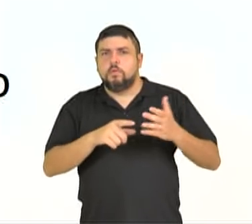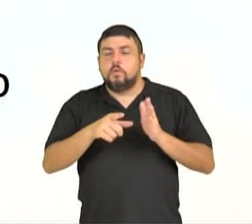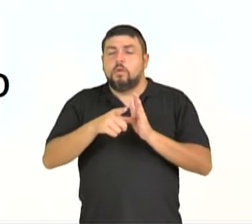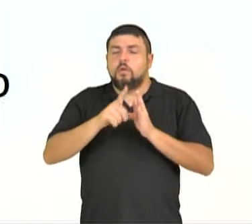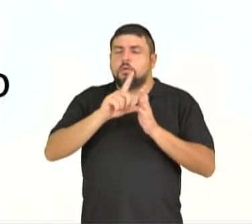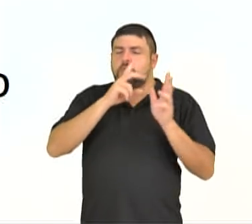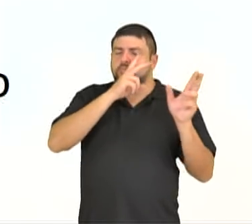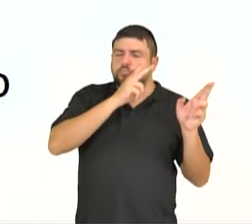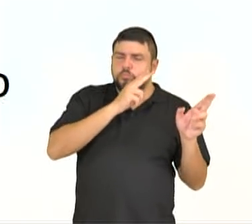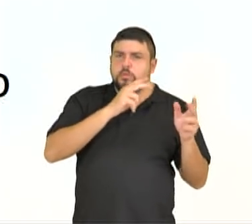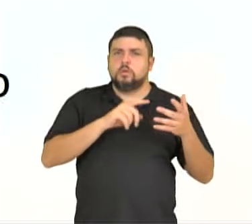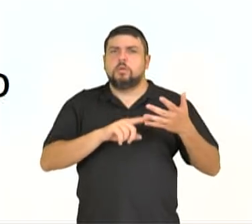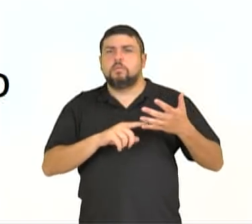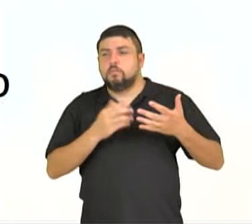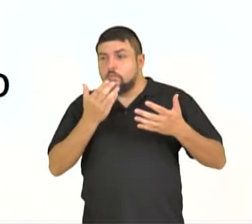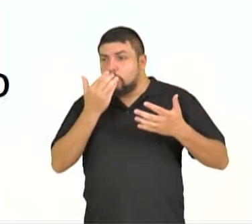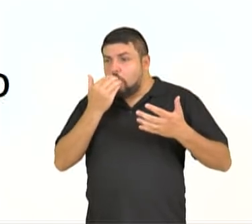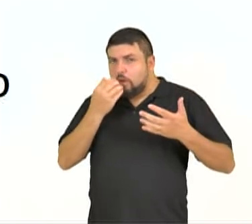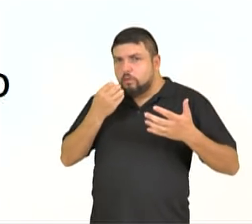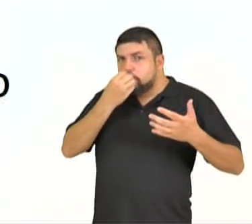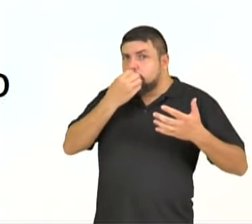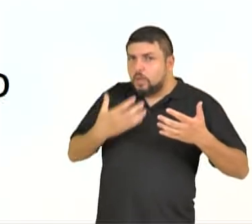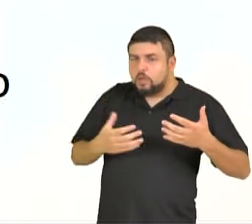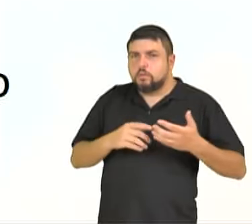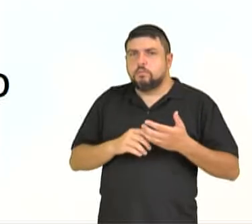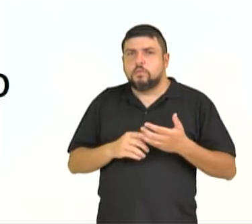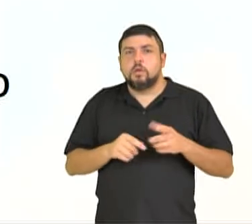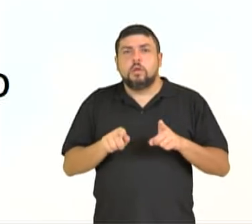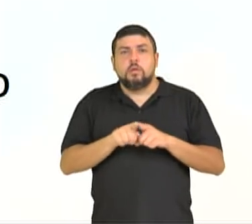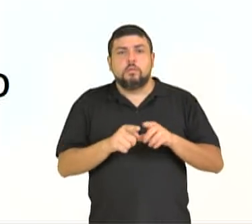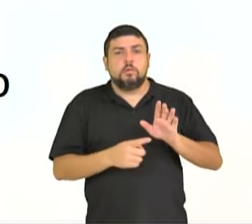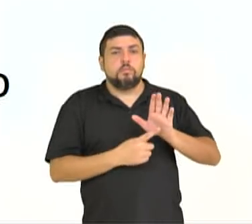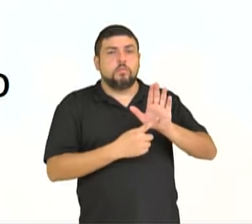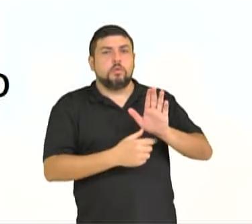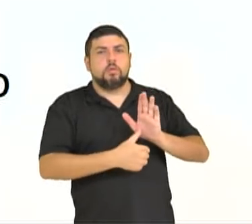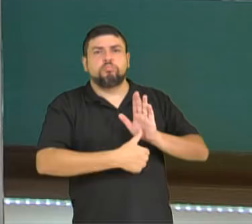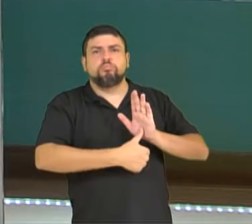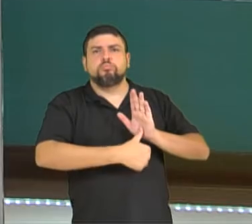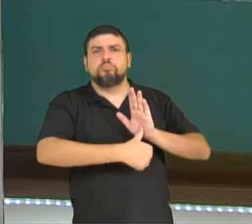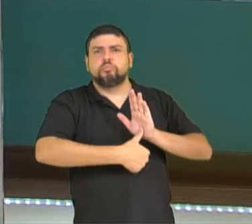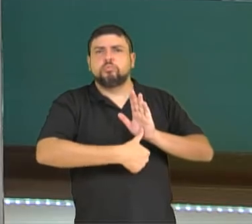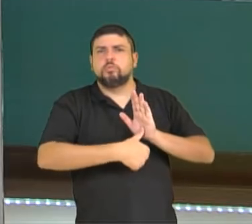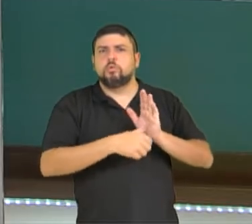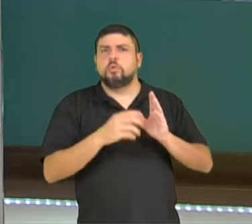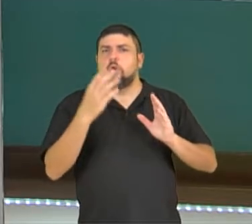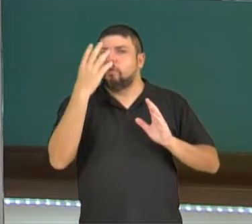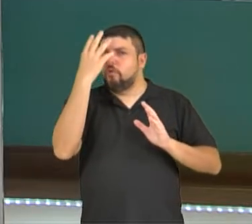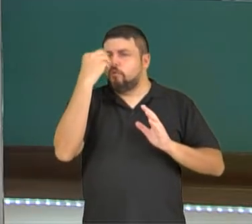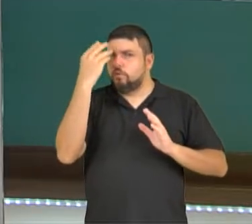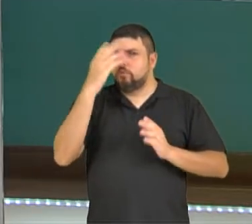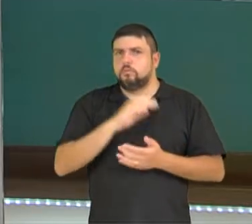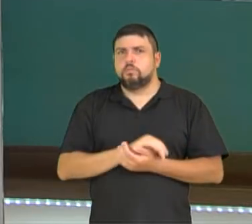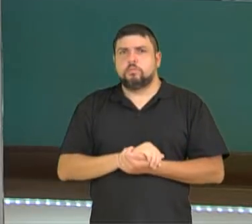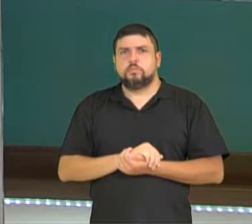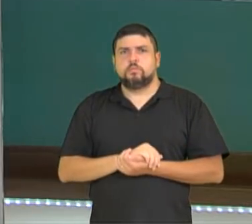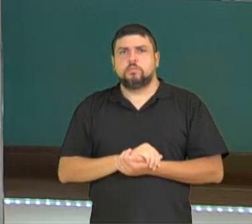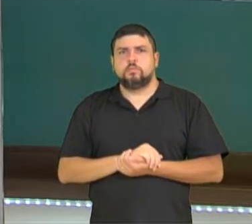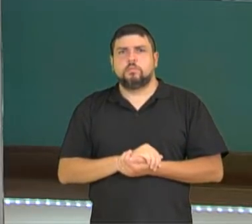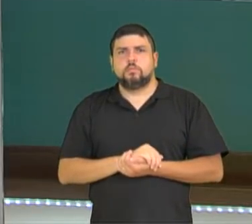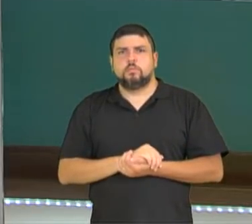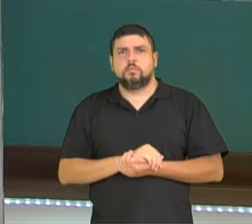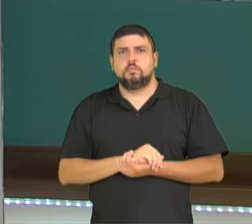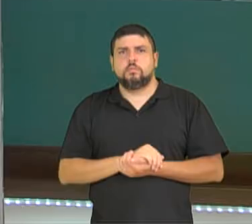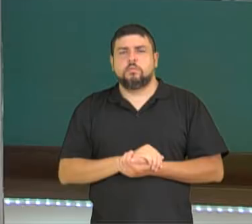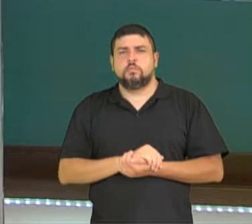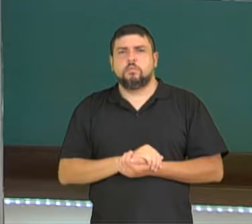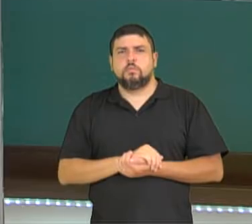estar alimentado, apresentar documento original com foto. Então, nós temos aqui alguns requisitos básicos para